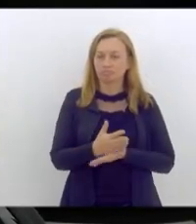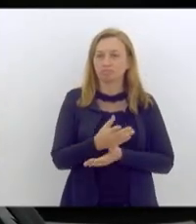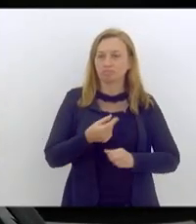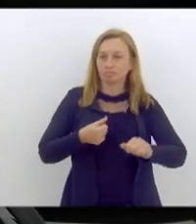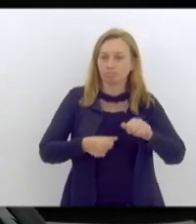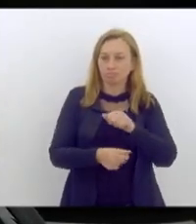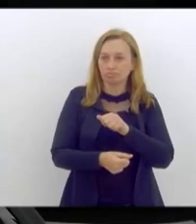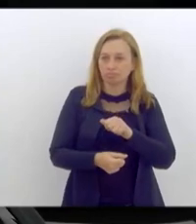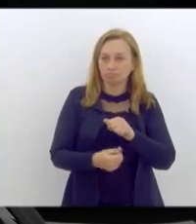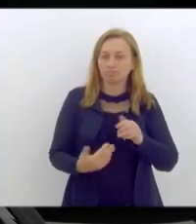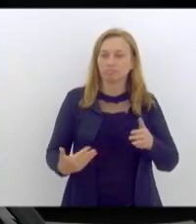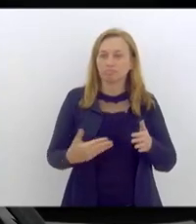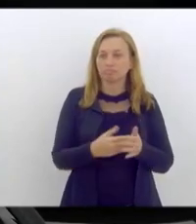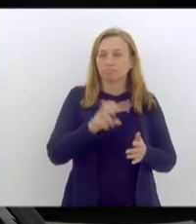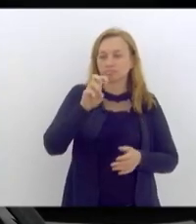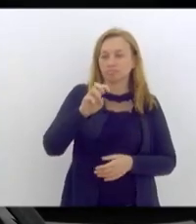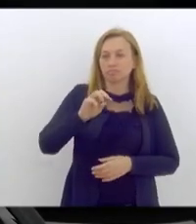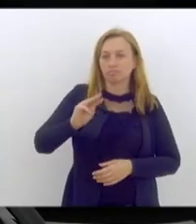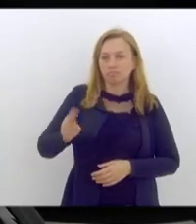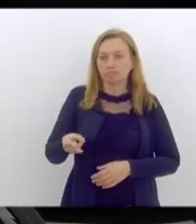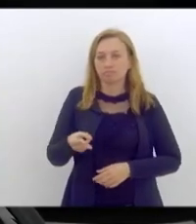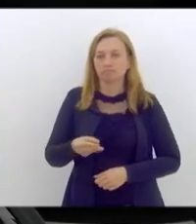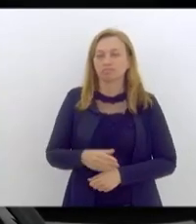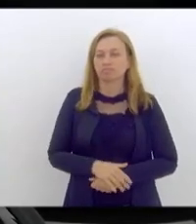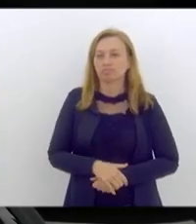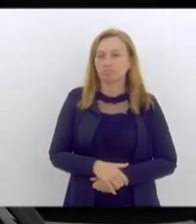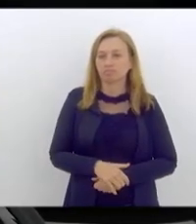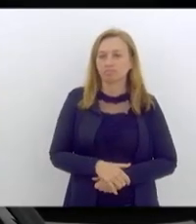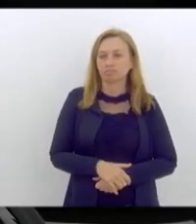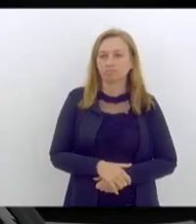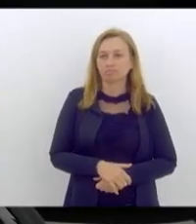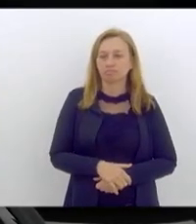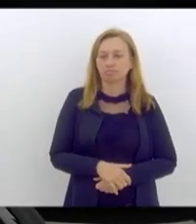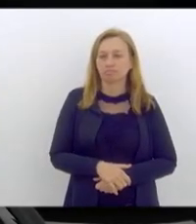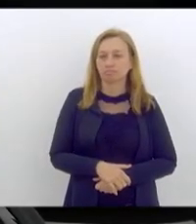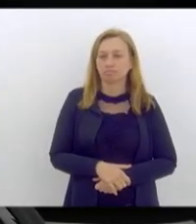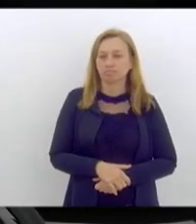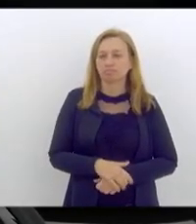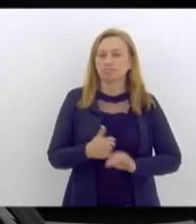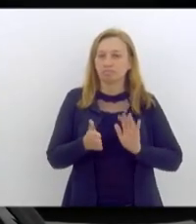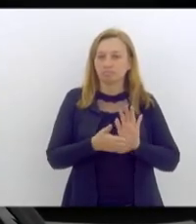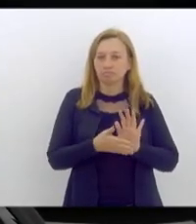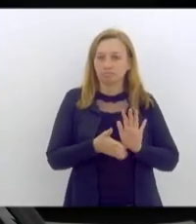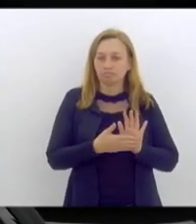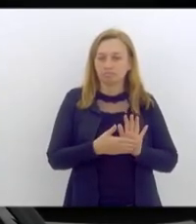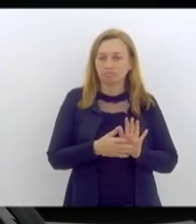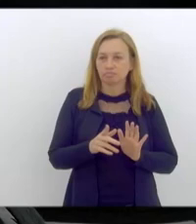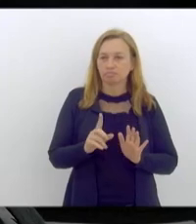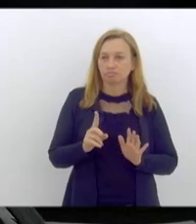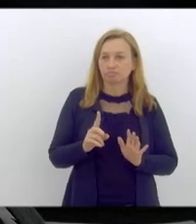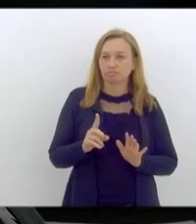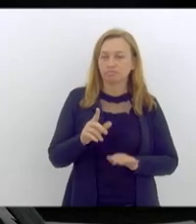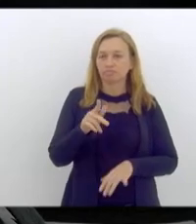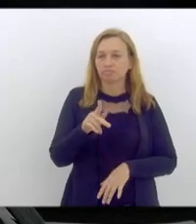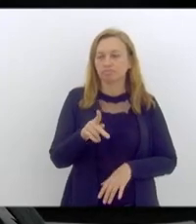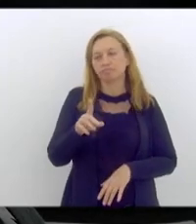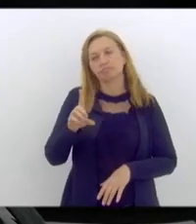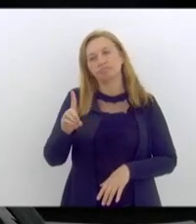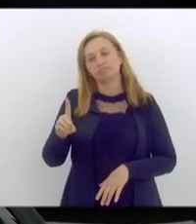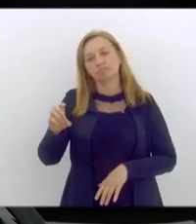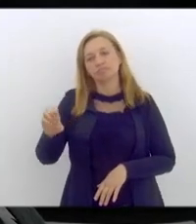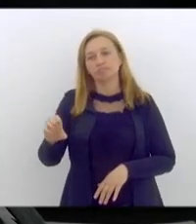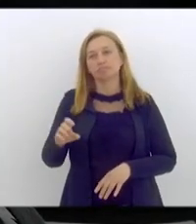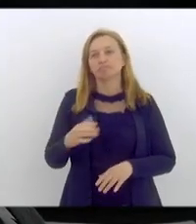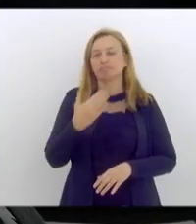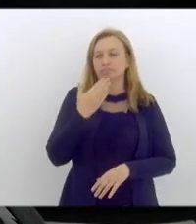financiamentos de até 5 milhões havia a proposta de que eles não fossem para ser e